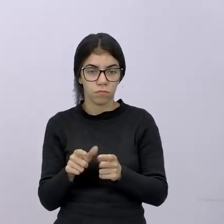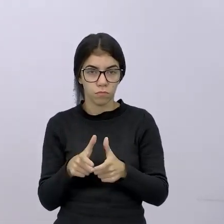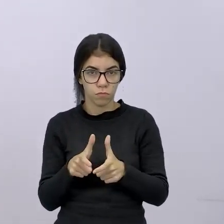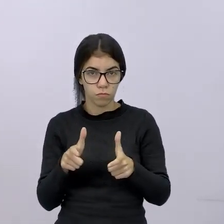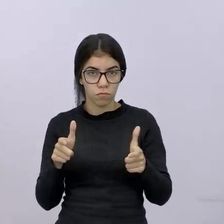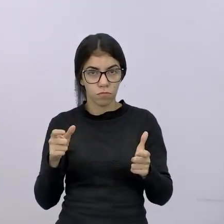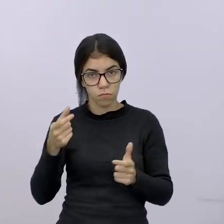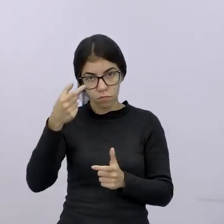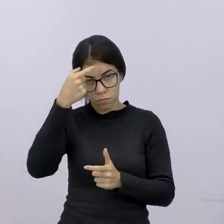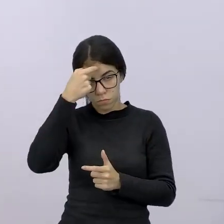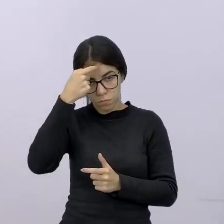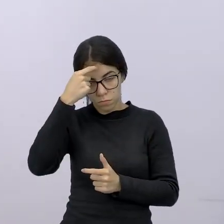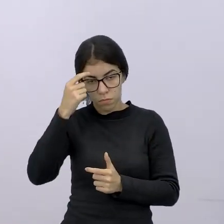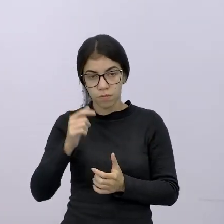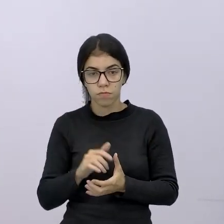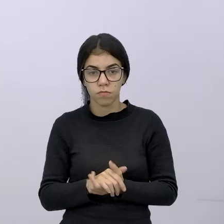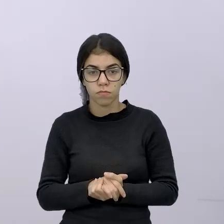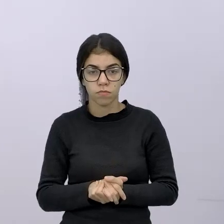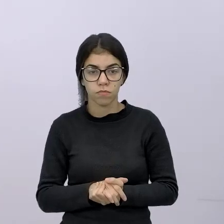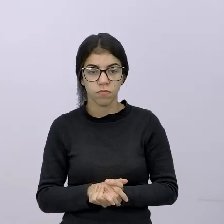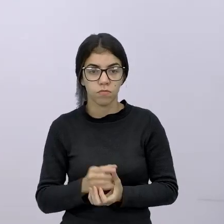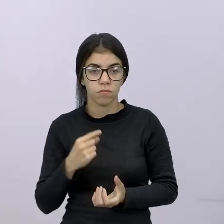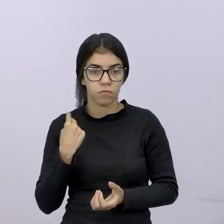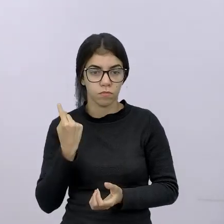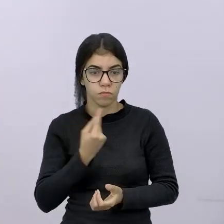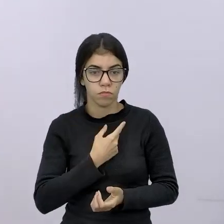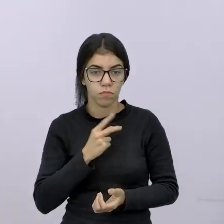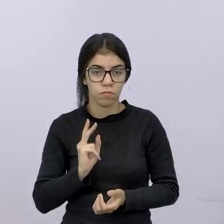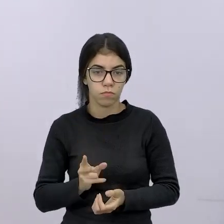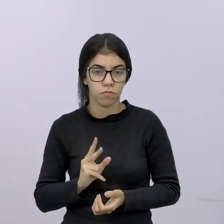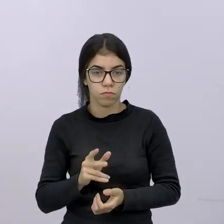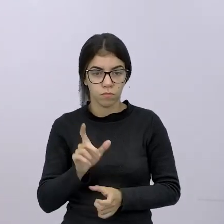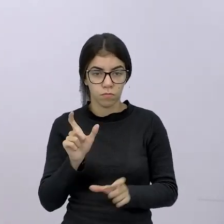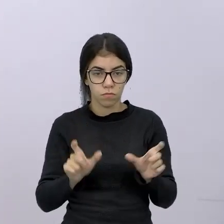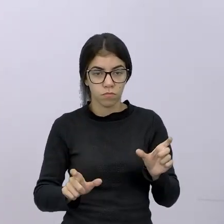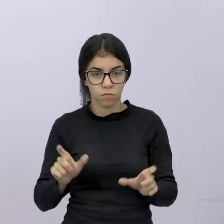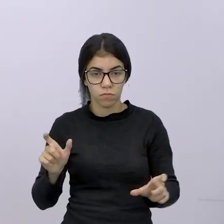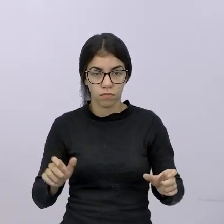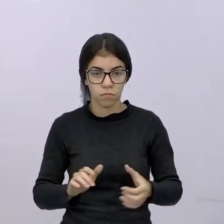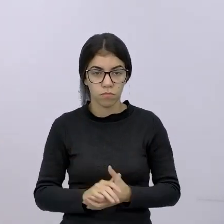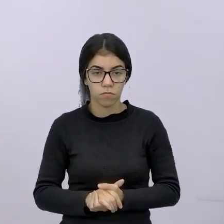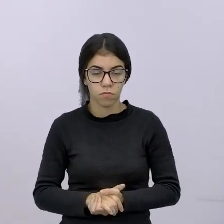nossa consciência, mais nós nos tornamos pessoas